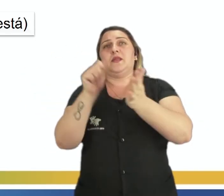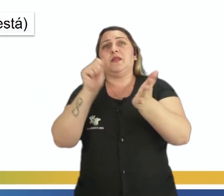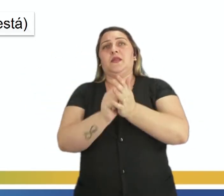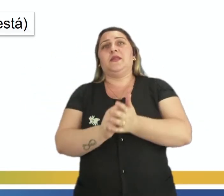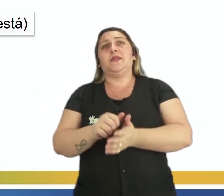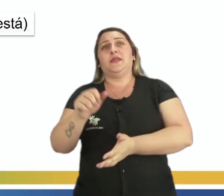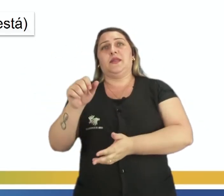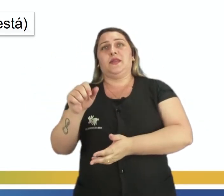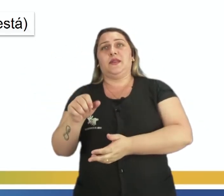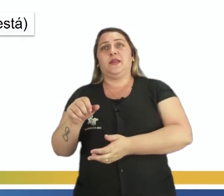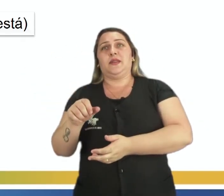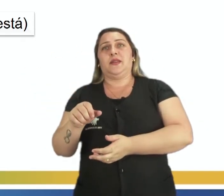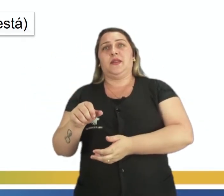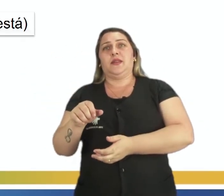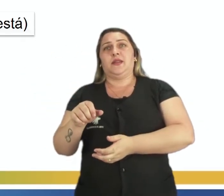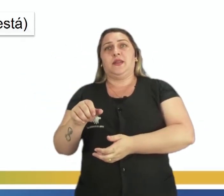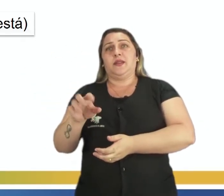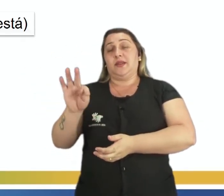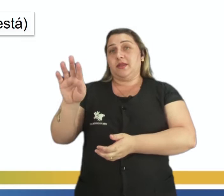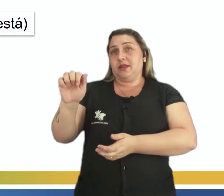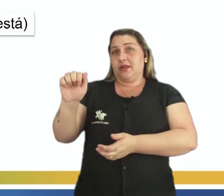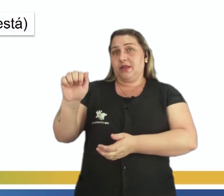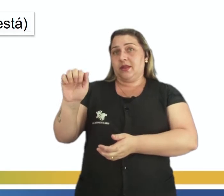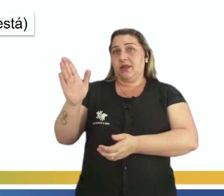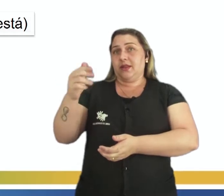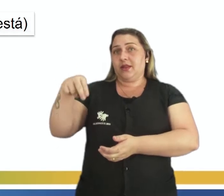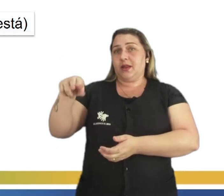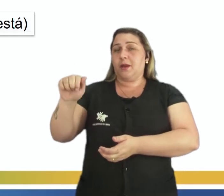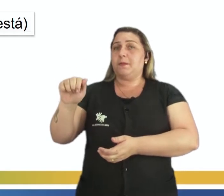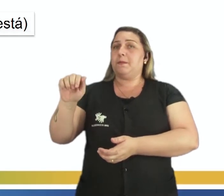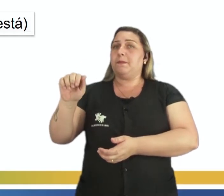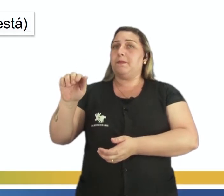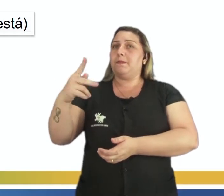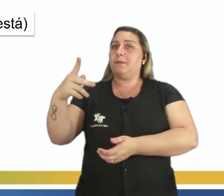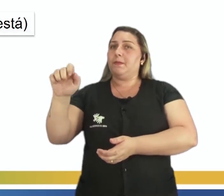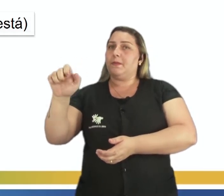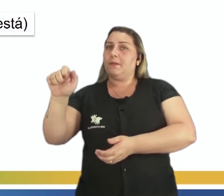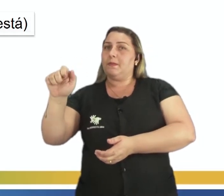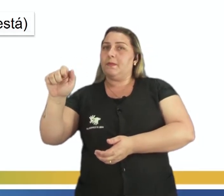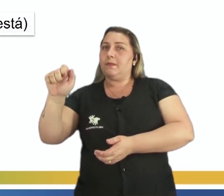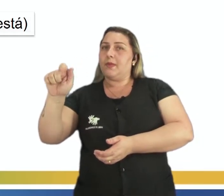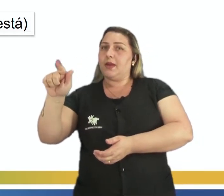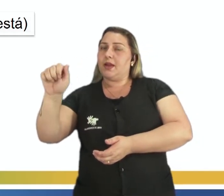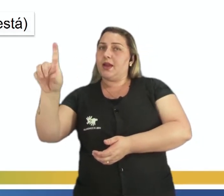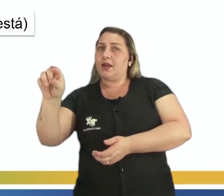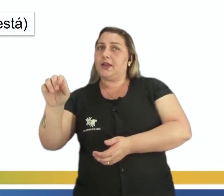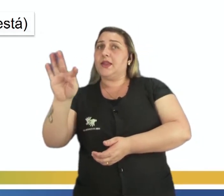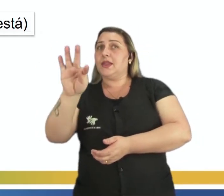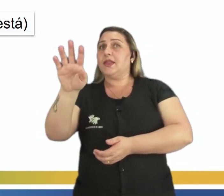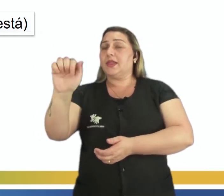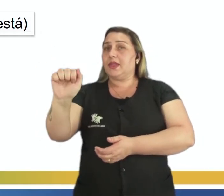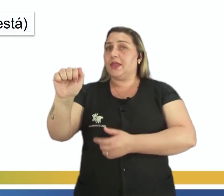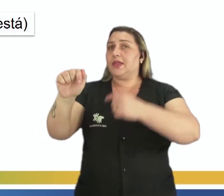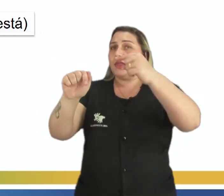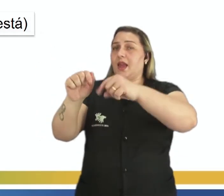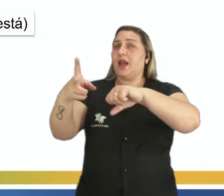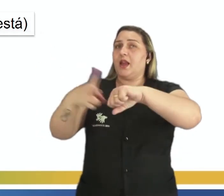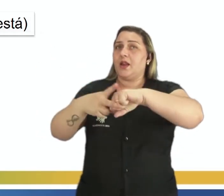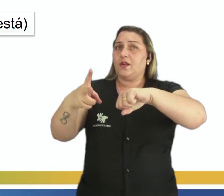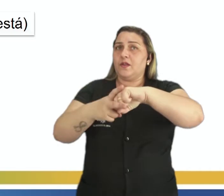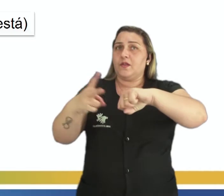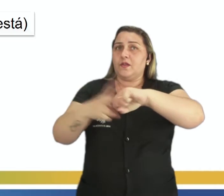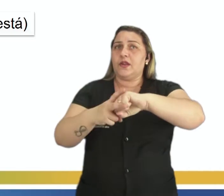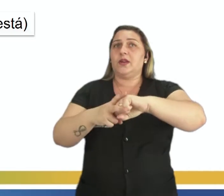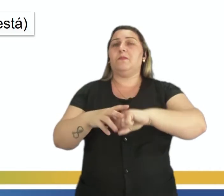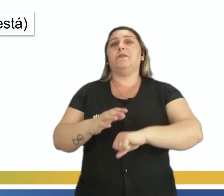assim: tá na pegada? Se liga, tome essa atitude. Os verbos são tá, que é uma forma informal do